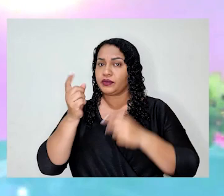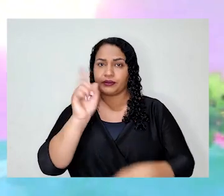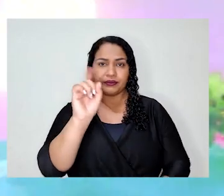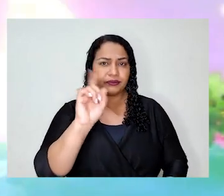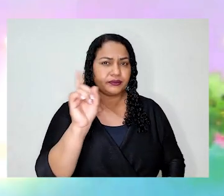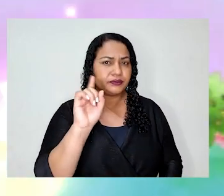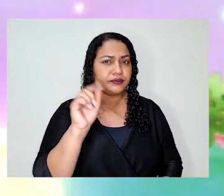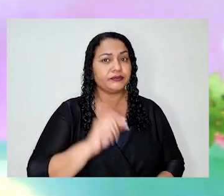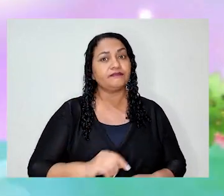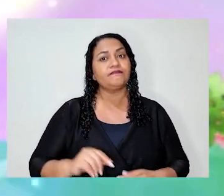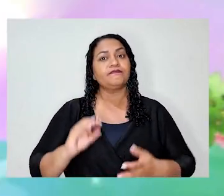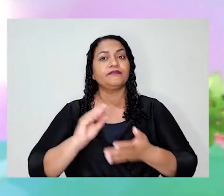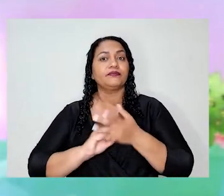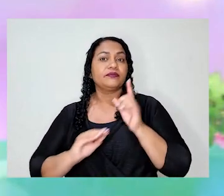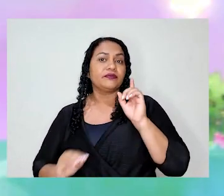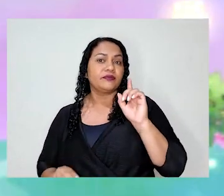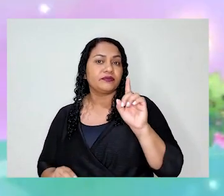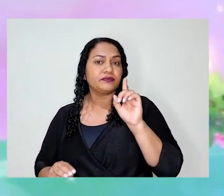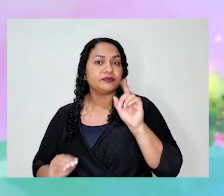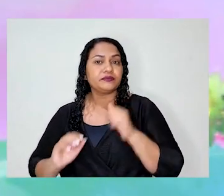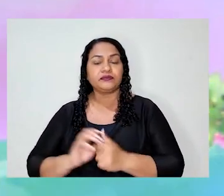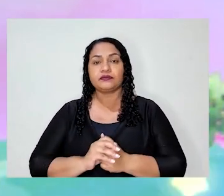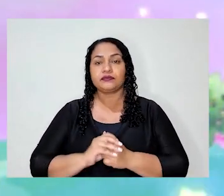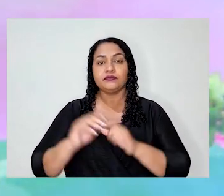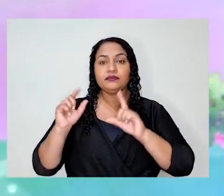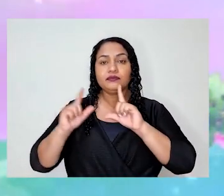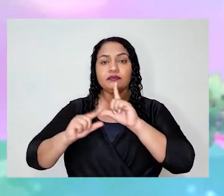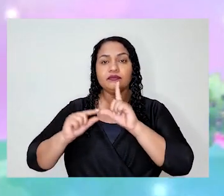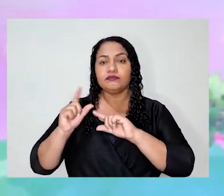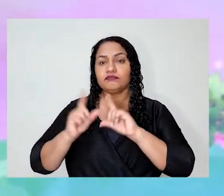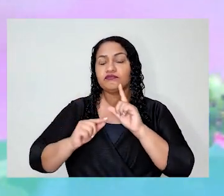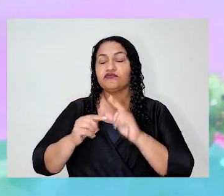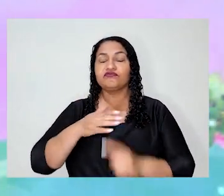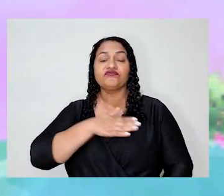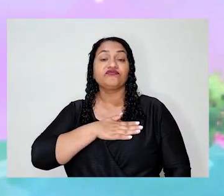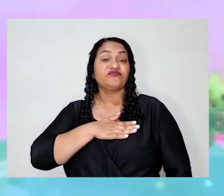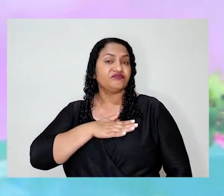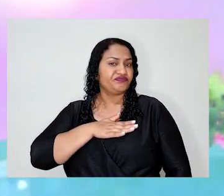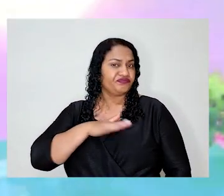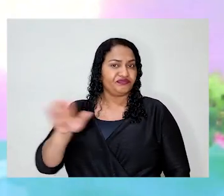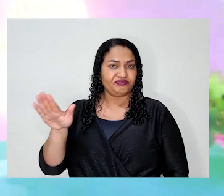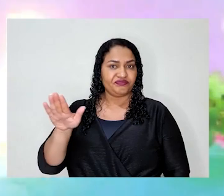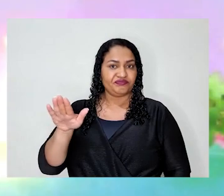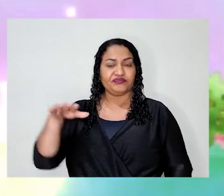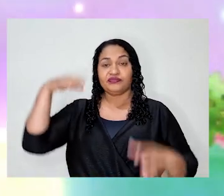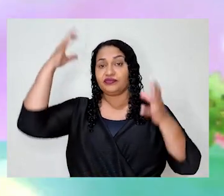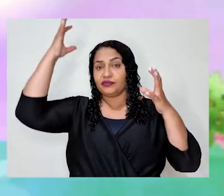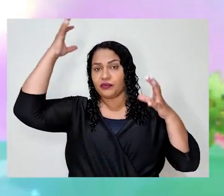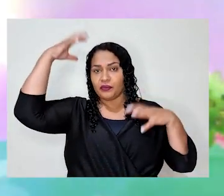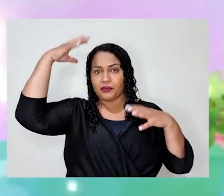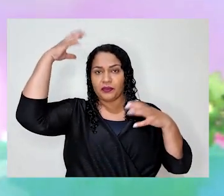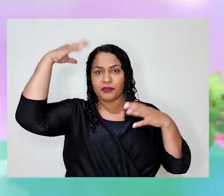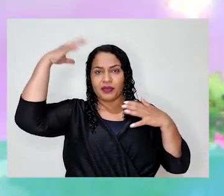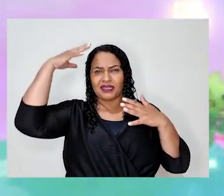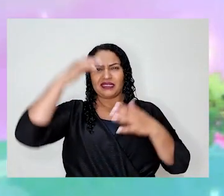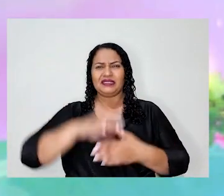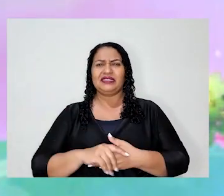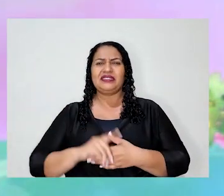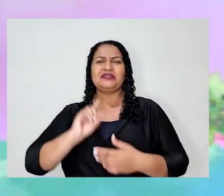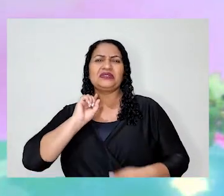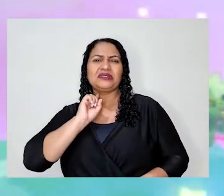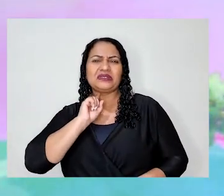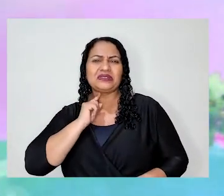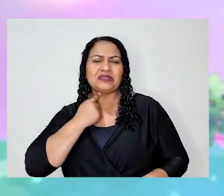não, menos uma, a estrelinha que não gostava de tomar banho.